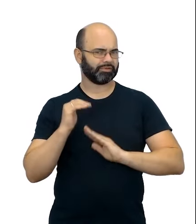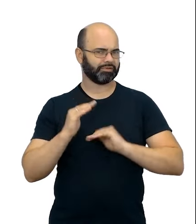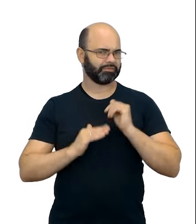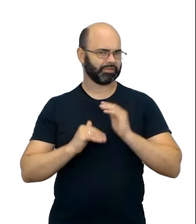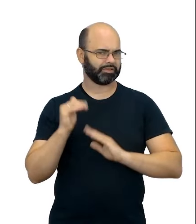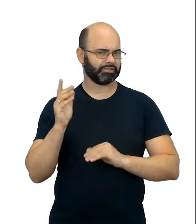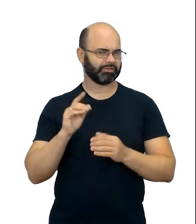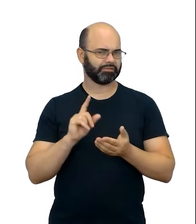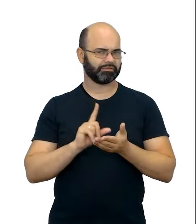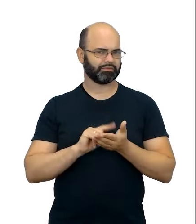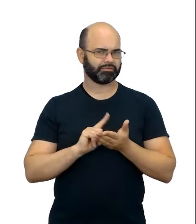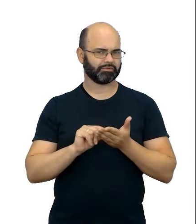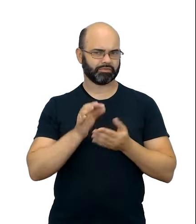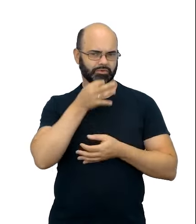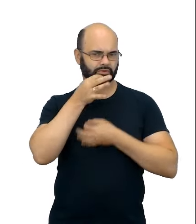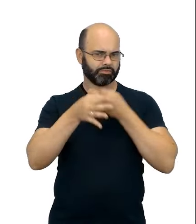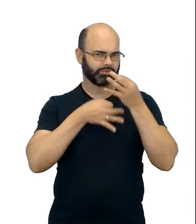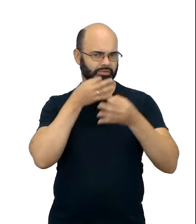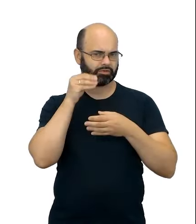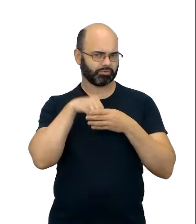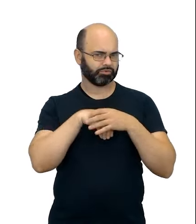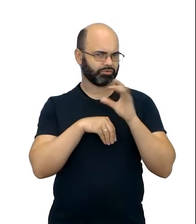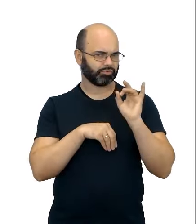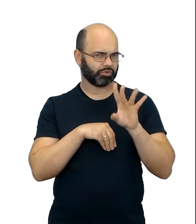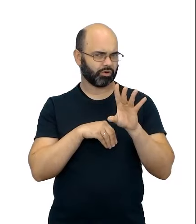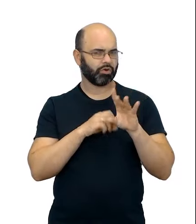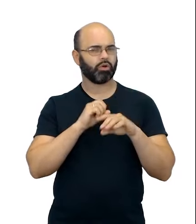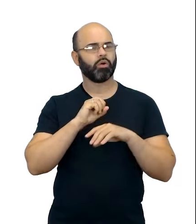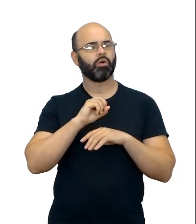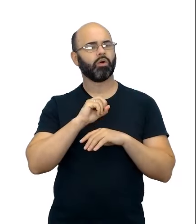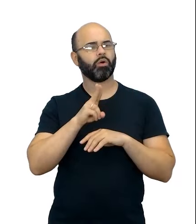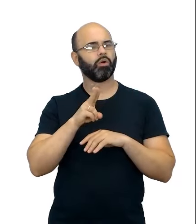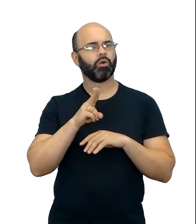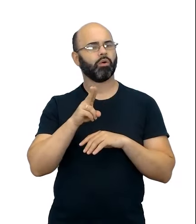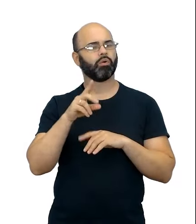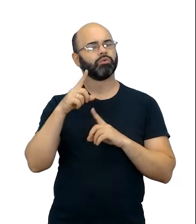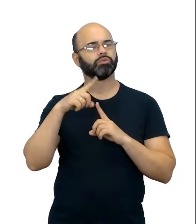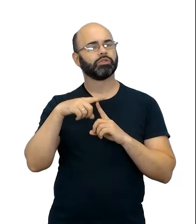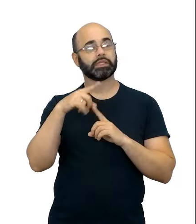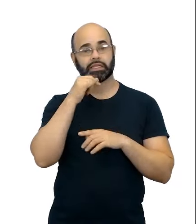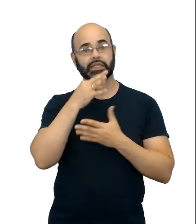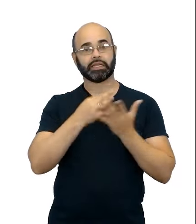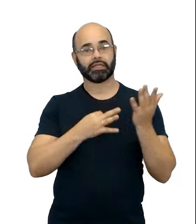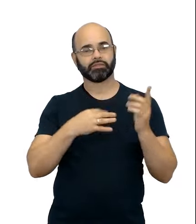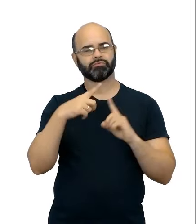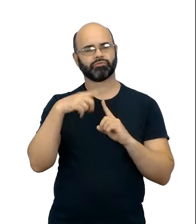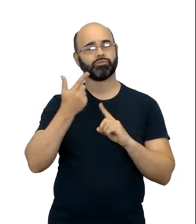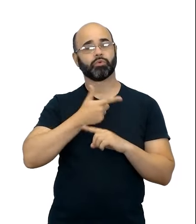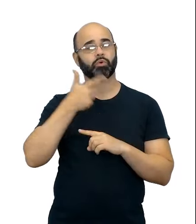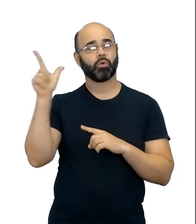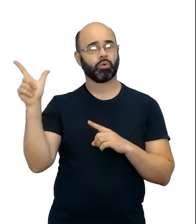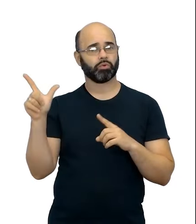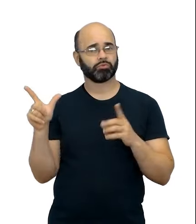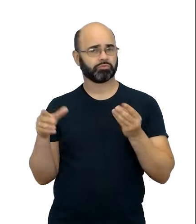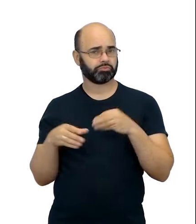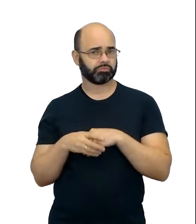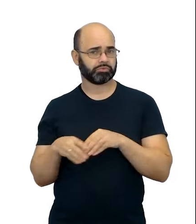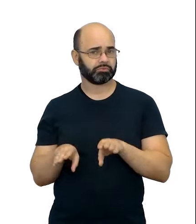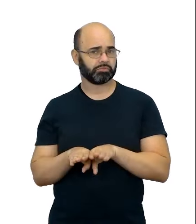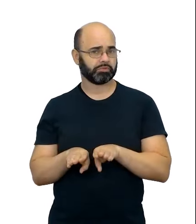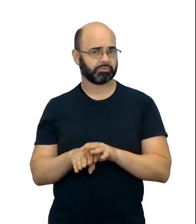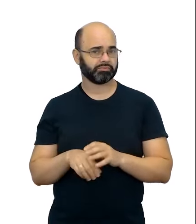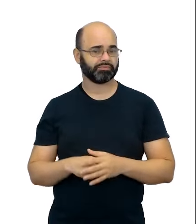no artigo de opinião ou está presente em muitos outros tipos de texto? A capacidade argumentativa,